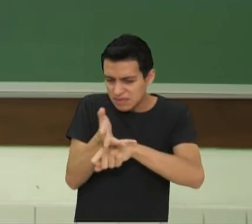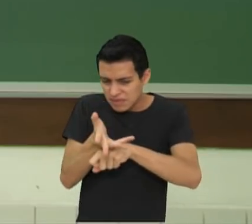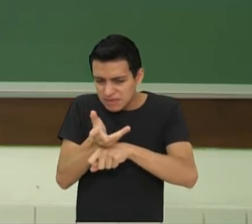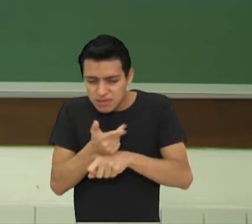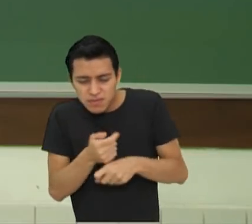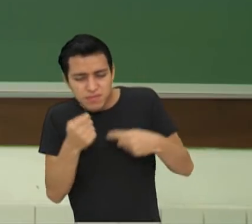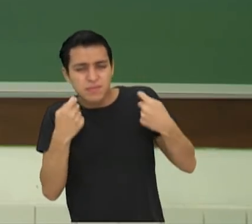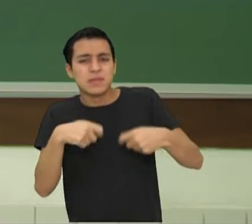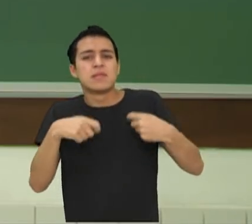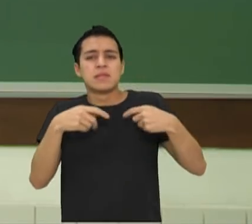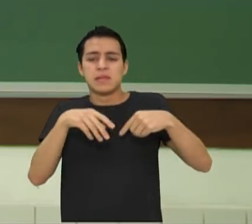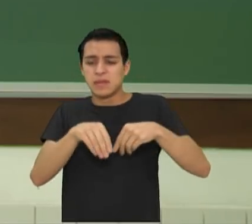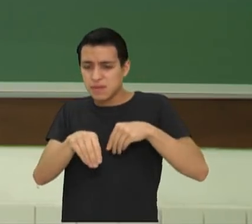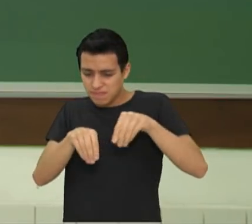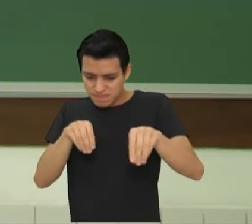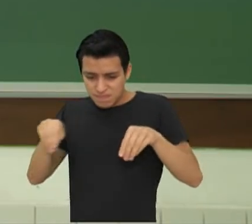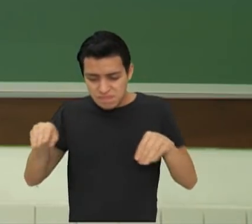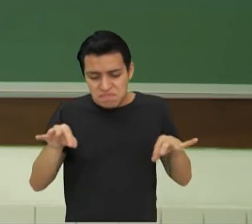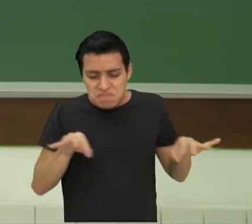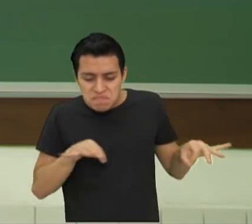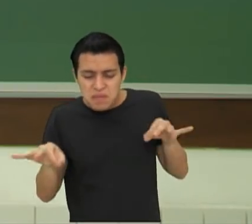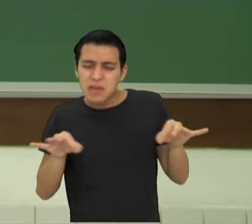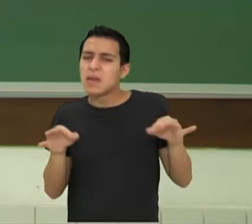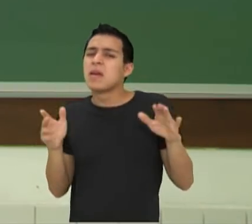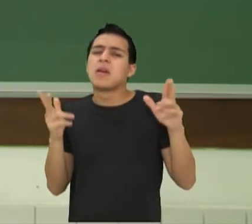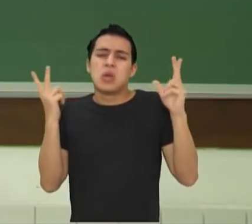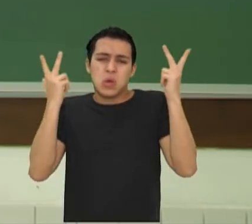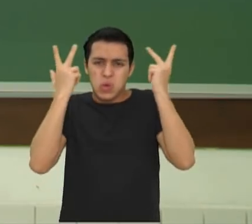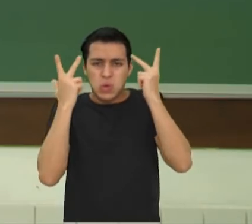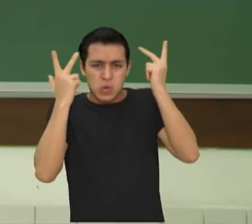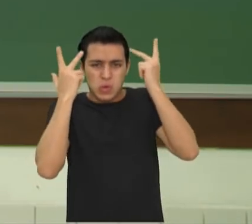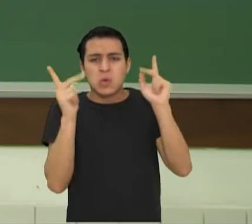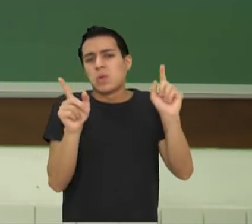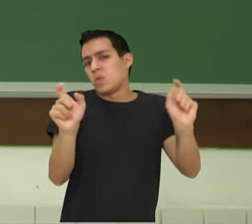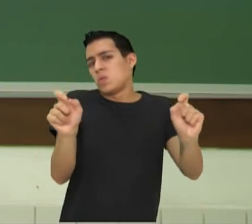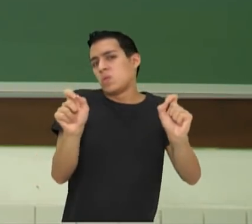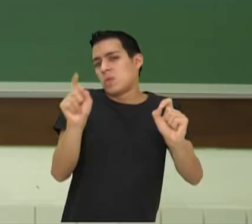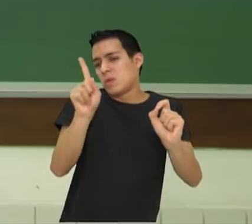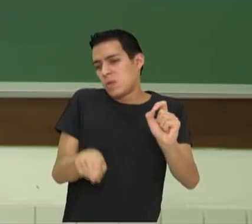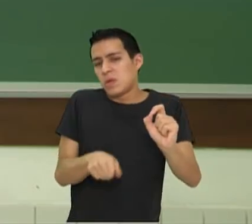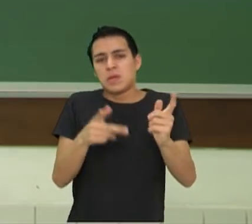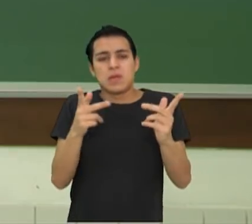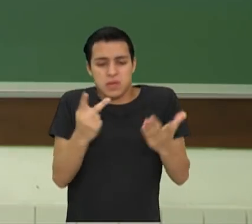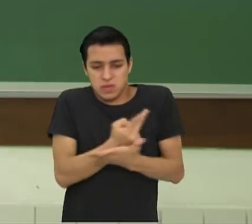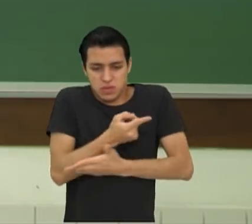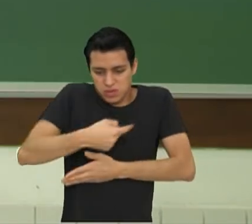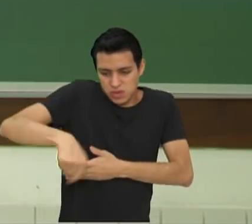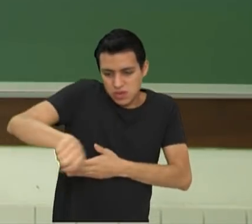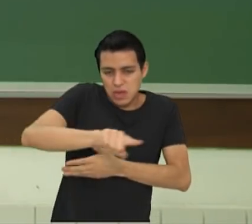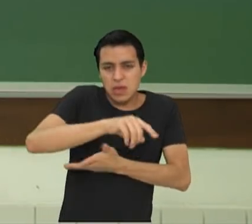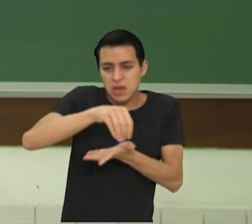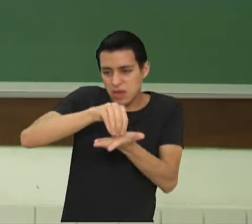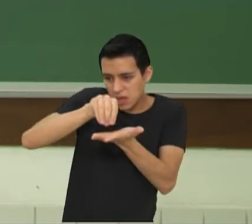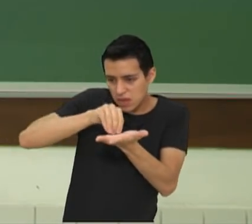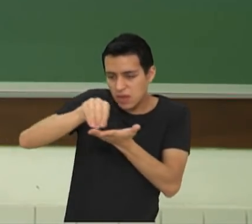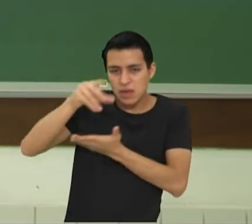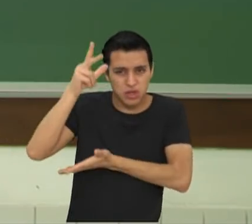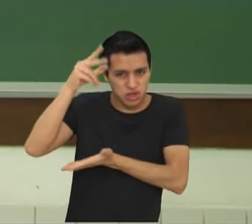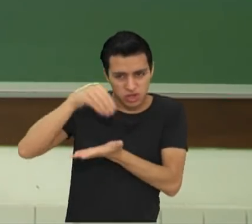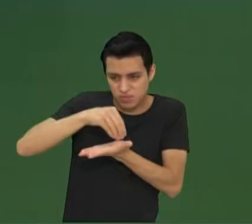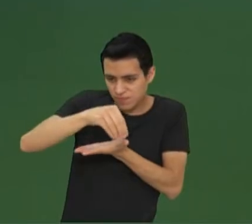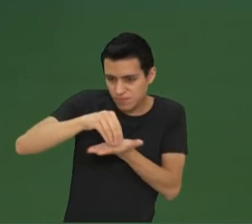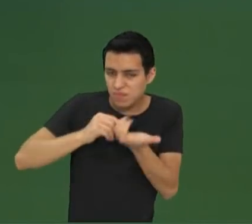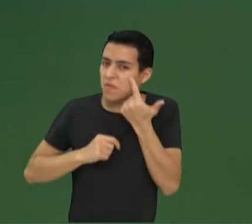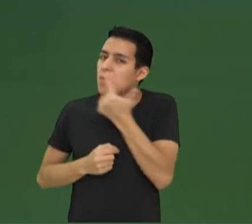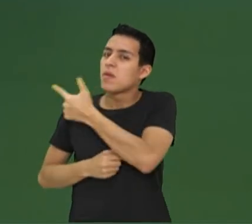porque ele precisa ser jogado mais peças. Mas também é comum ele entrar e acontecer nas partidas de xadrez, né? Vamos ver